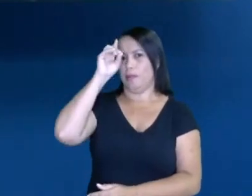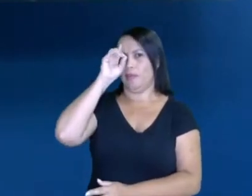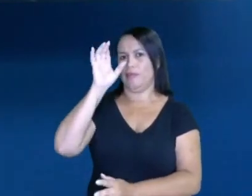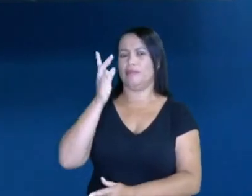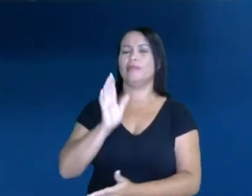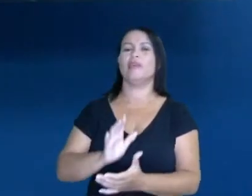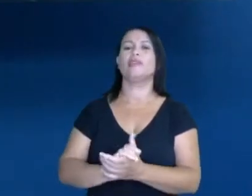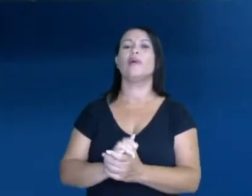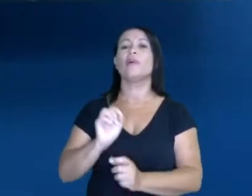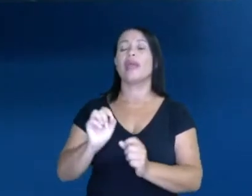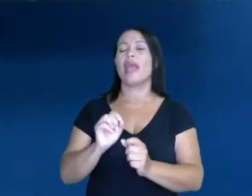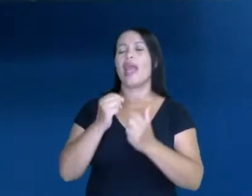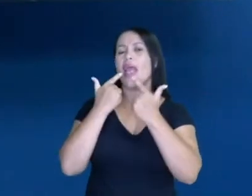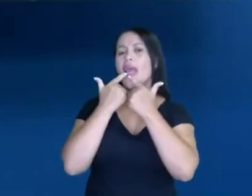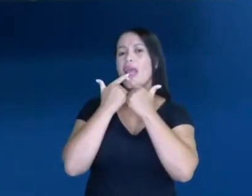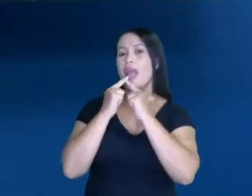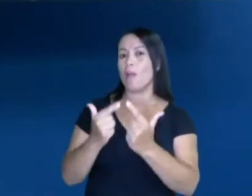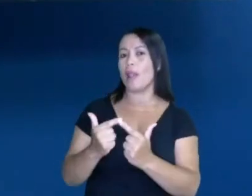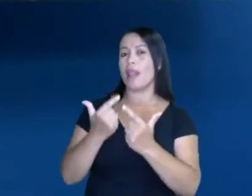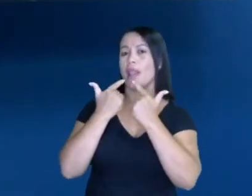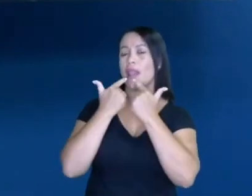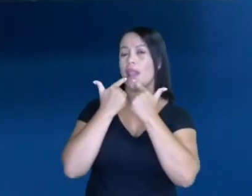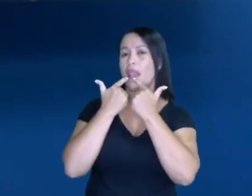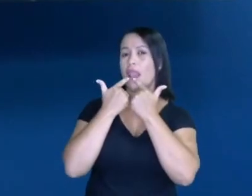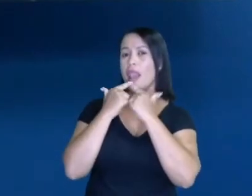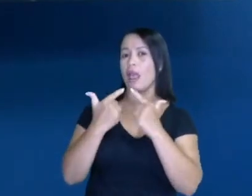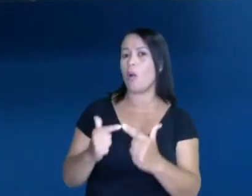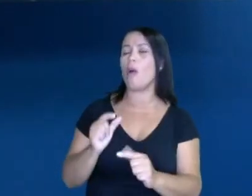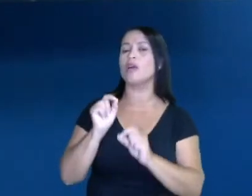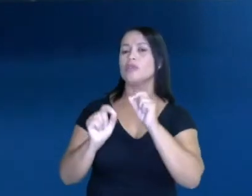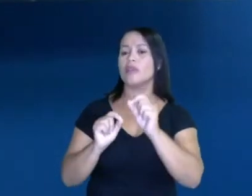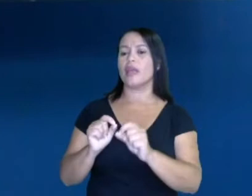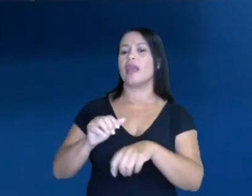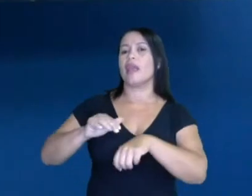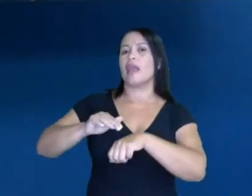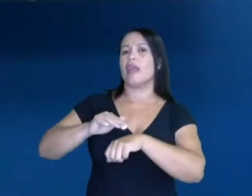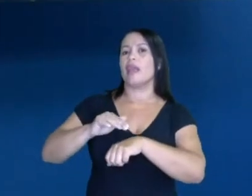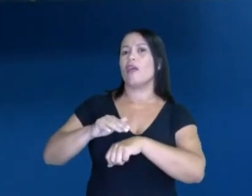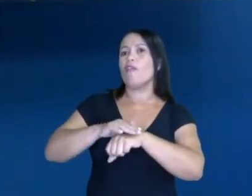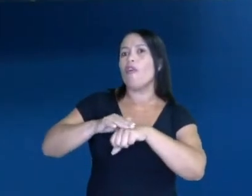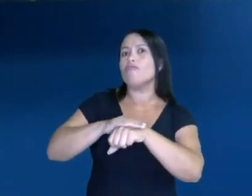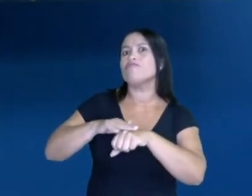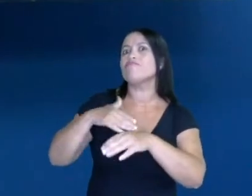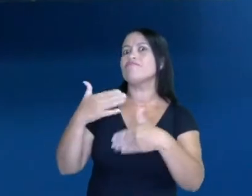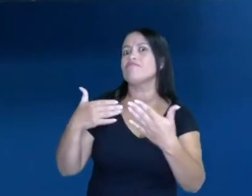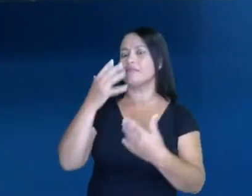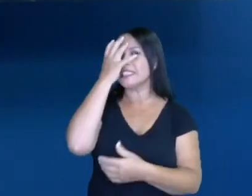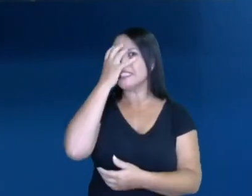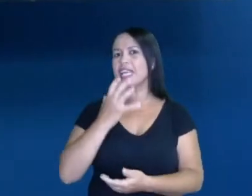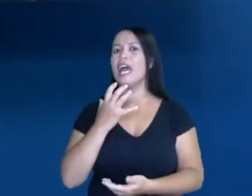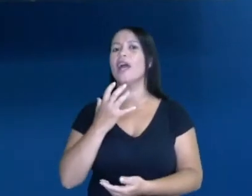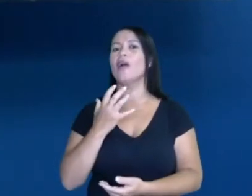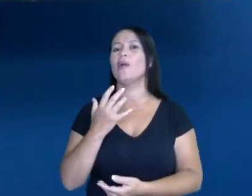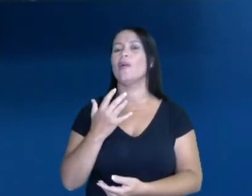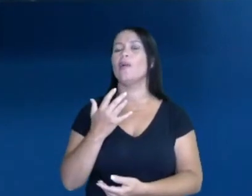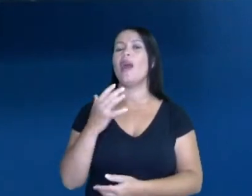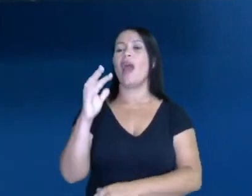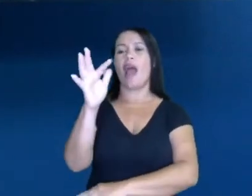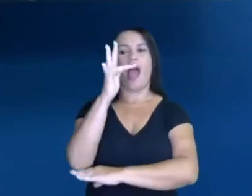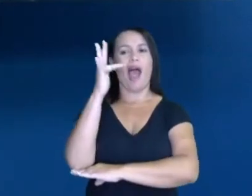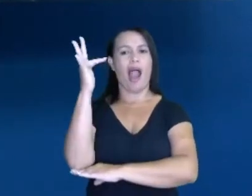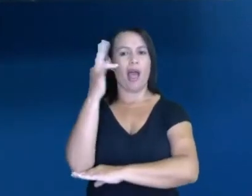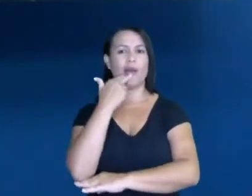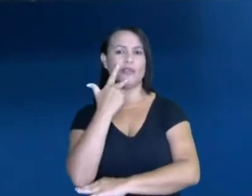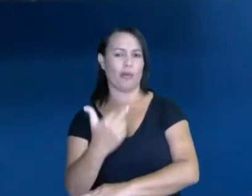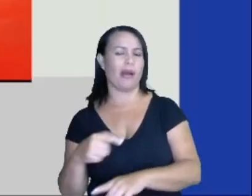convívio. É aquela linguagem que eu vou utilizar em momentos mais sérios. A linguagem